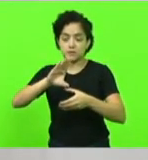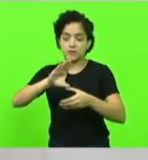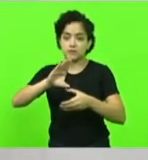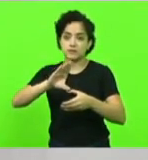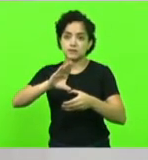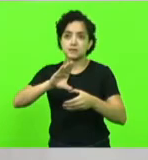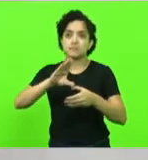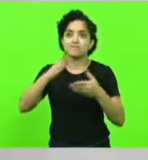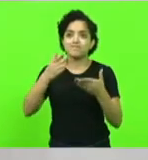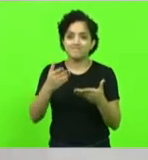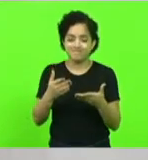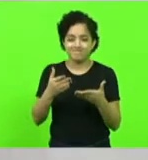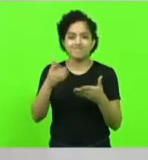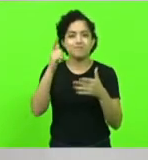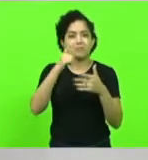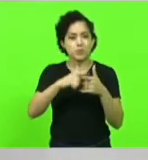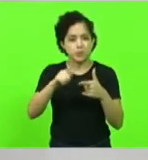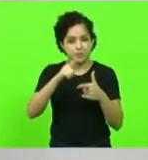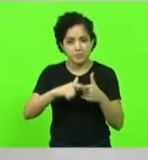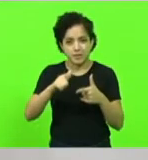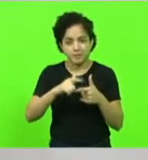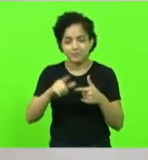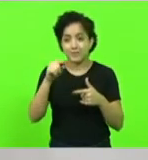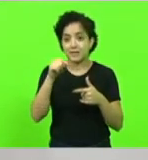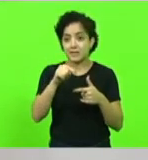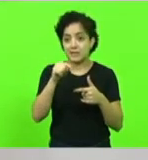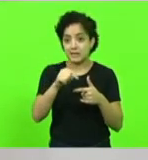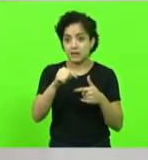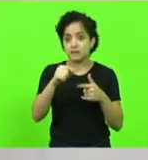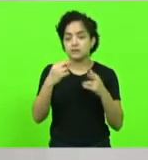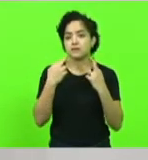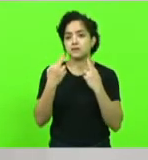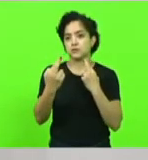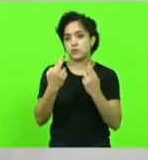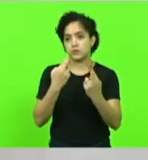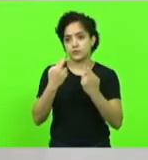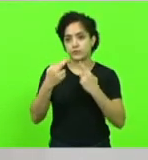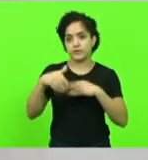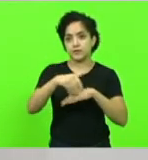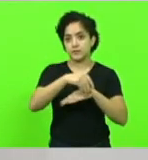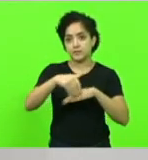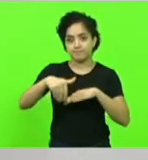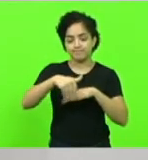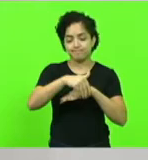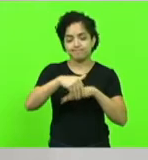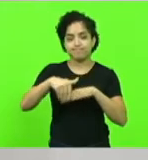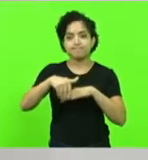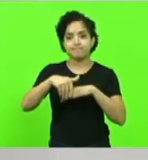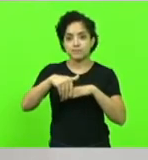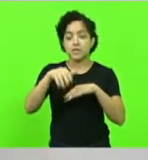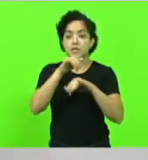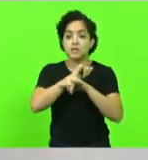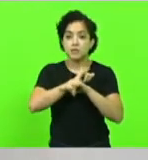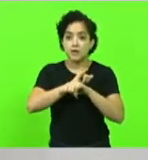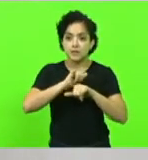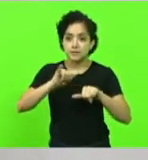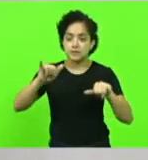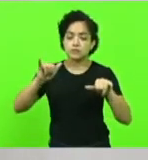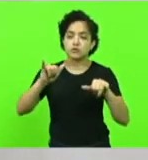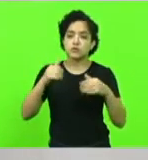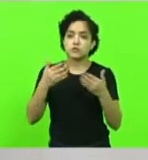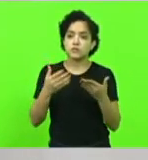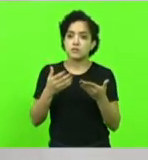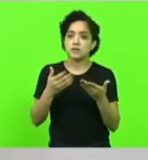mais machucados, vamos dizer assim, das nossas rodovias do Estado. Folgo que essa notícia possa ser trazida